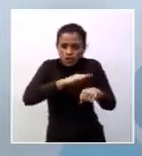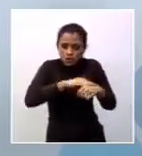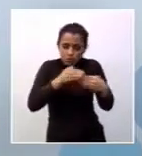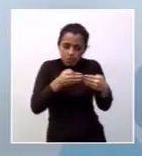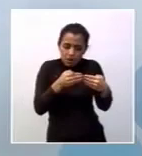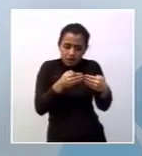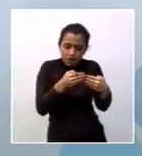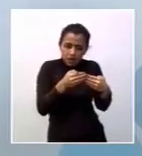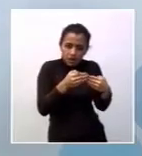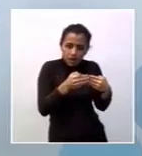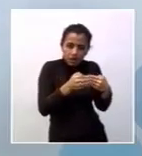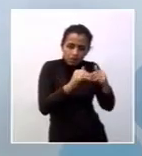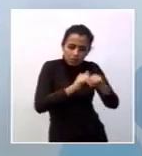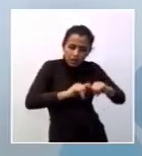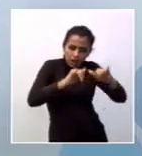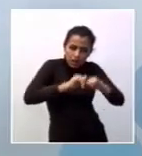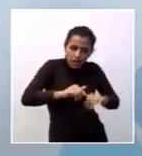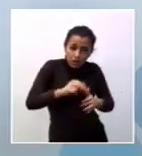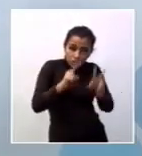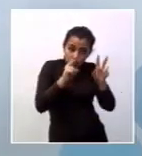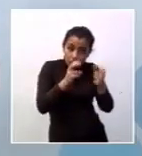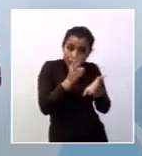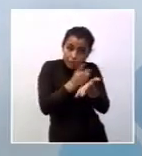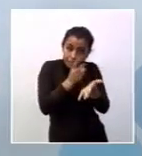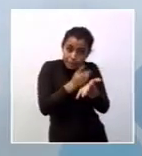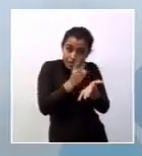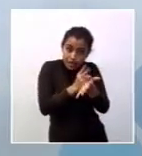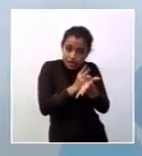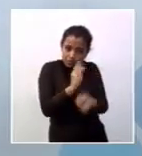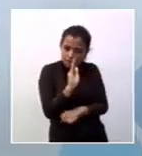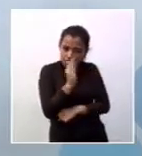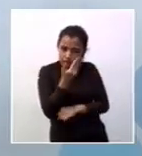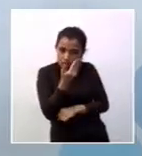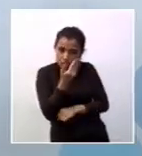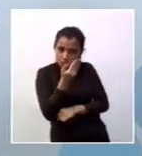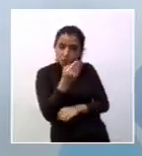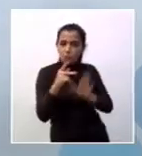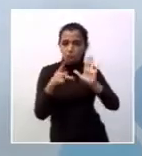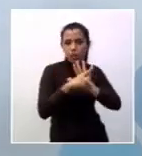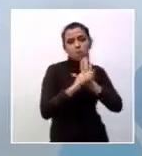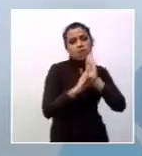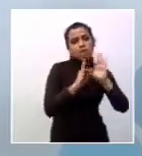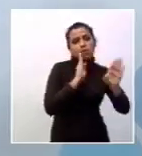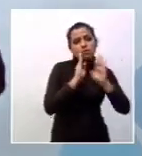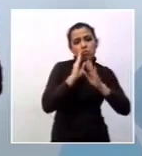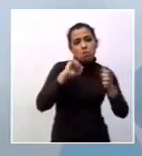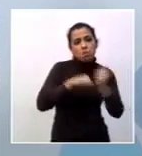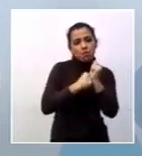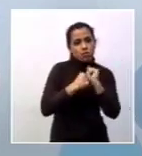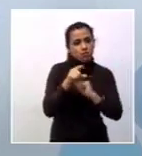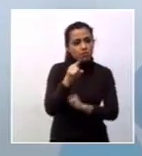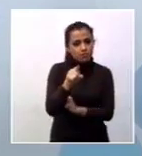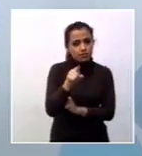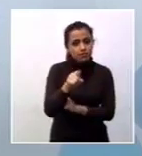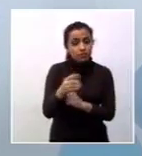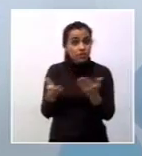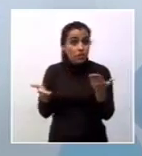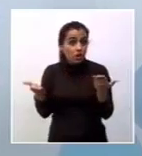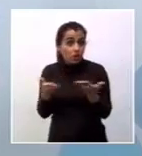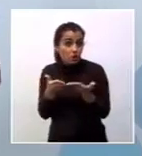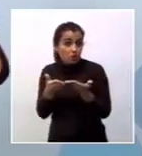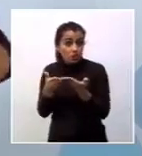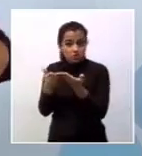do mesmo tema, você é bloqueado, né? E você passa por um filtro do Facebook. Hoje, o WhatsApp, você não consegue compartilhar a